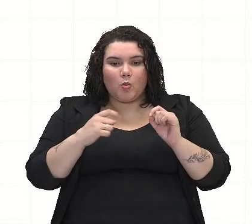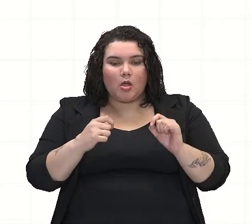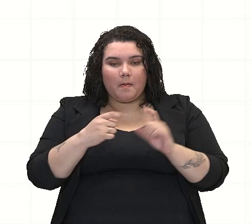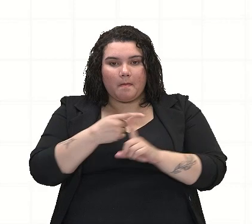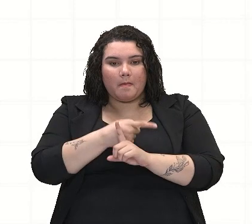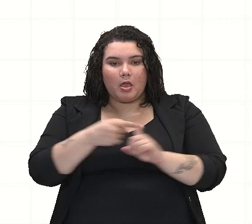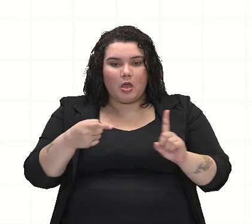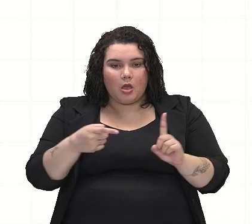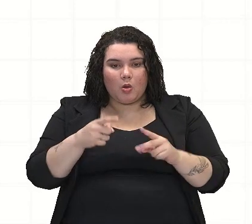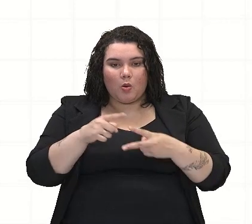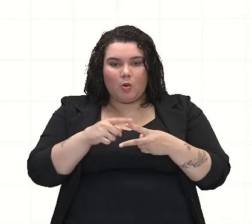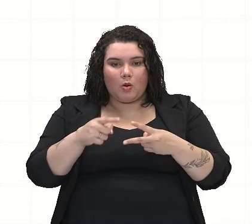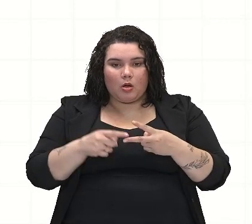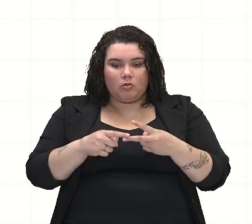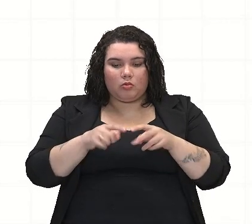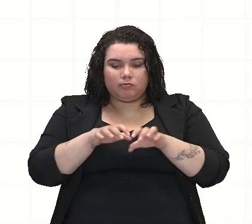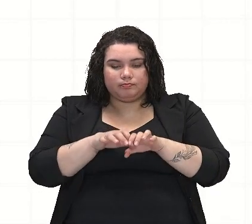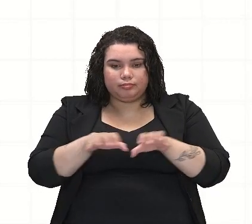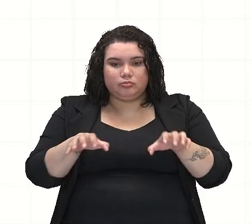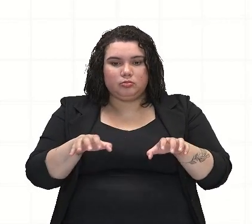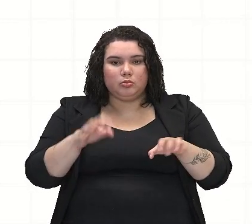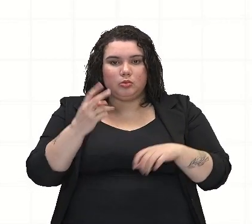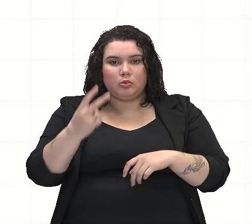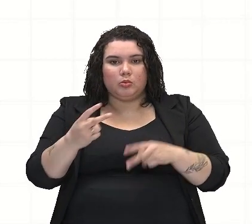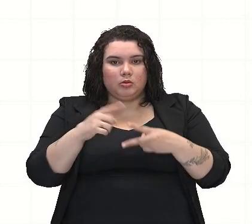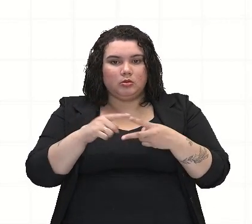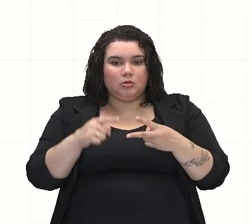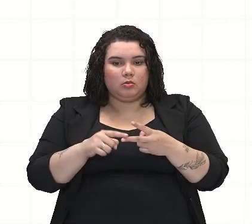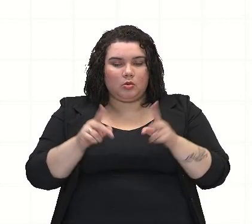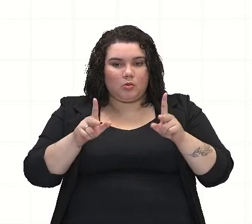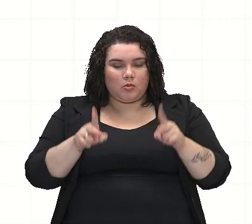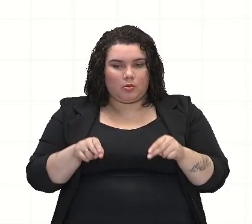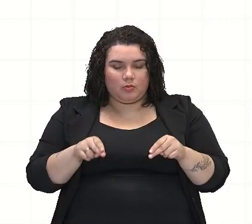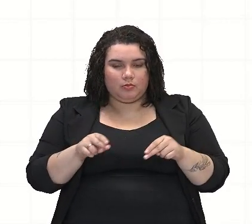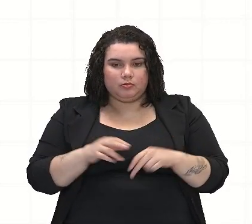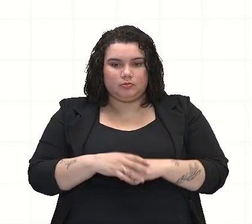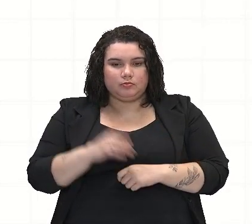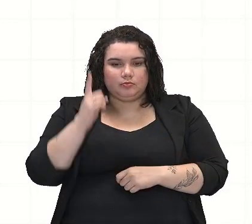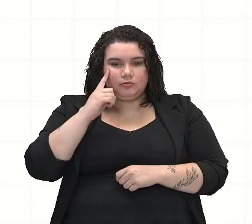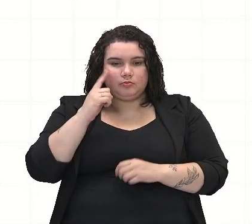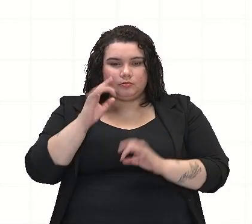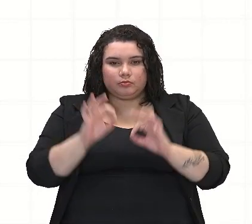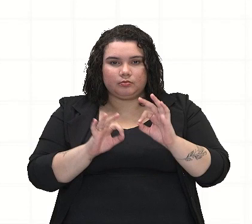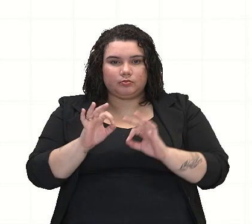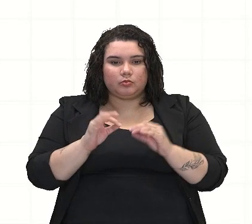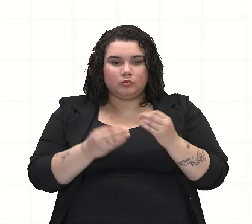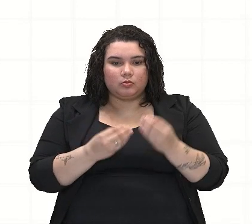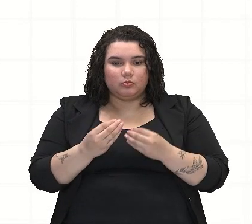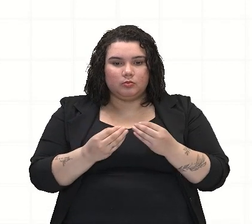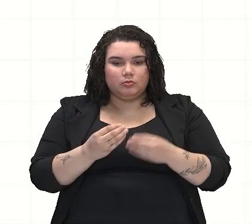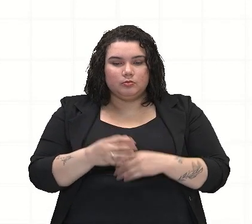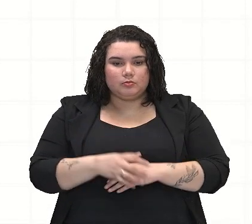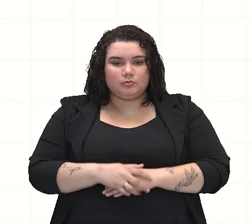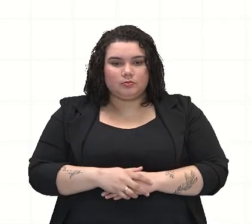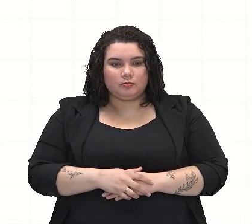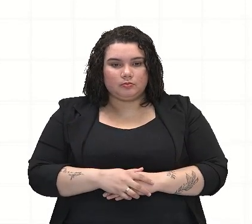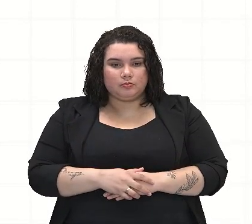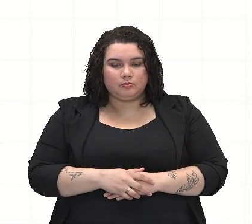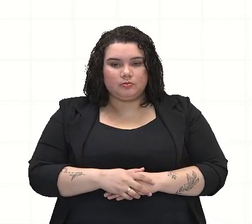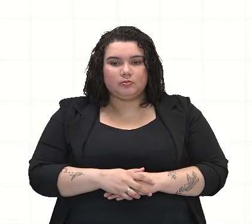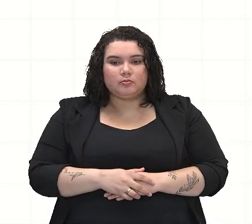dois ângulos iguais. Vamos aqui pensar um pouquinho, ó. Deixa eu trocar a cor.